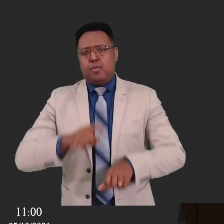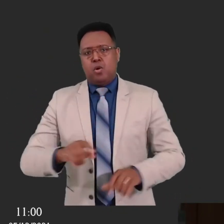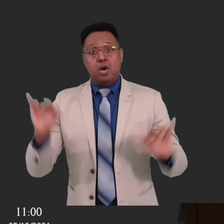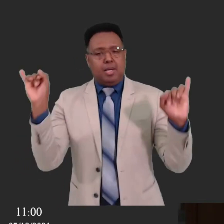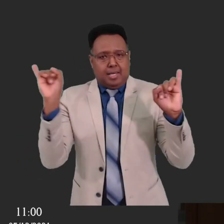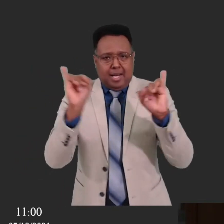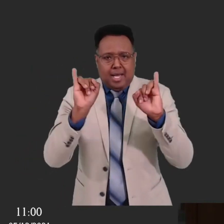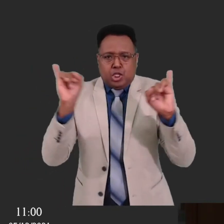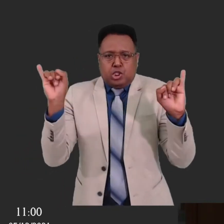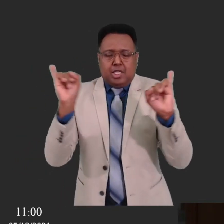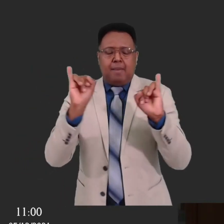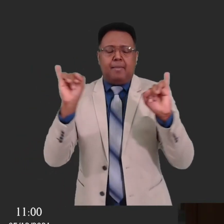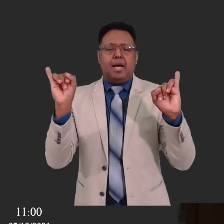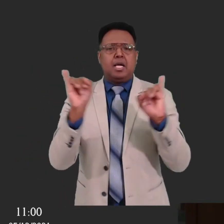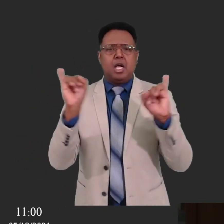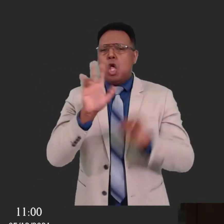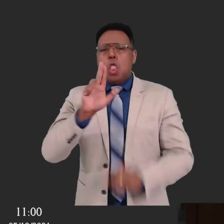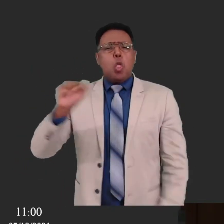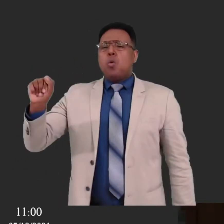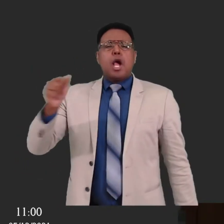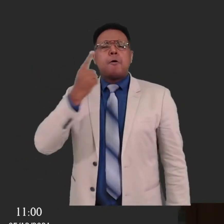palavra deste jeito.